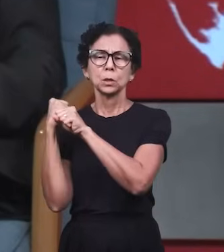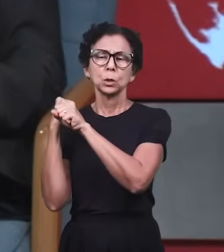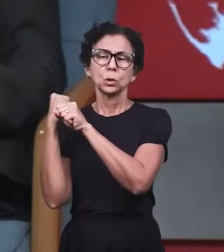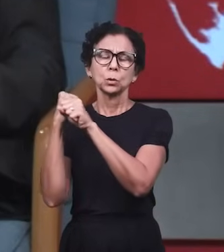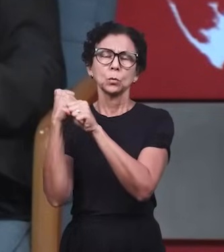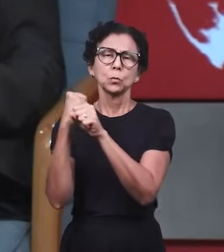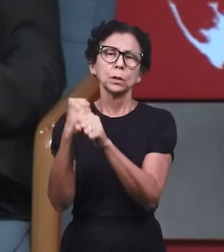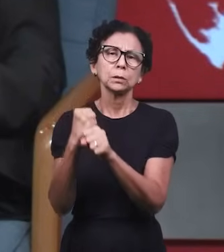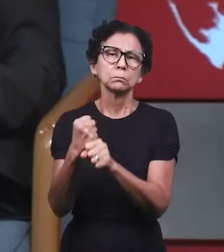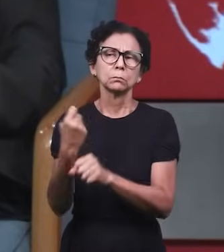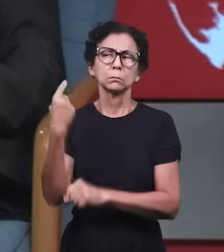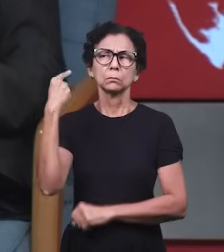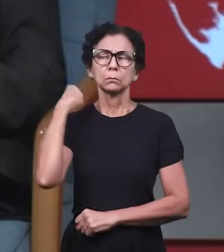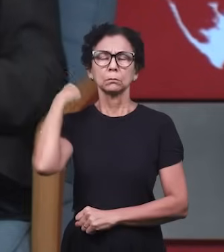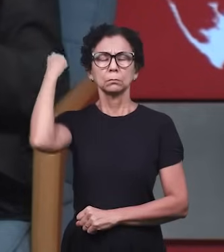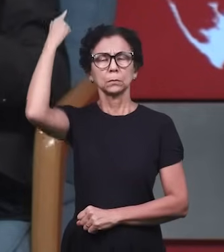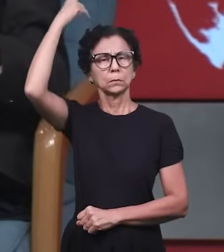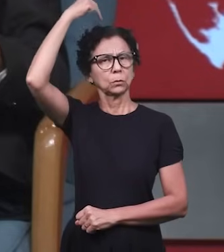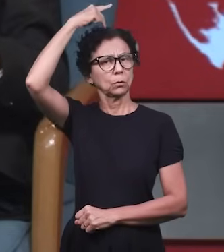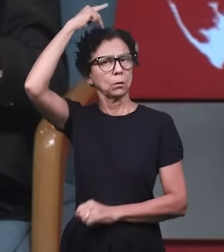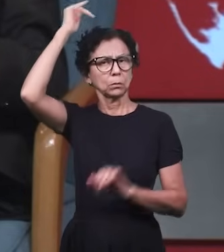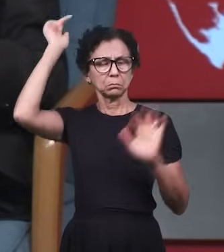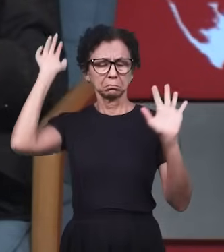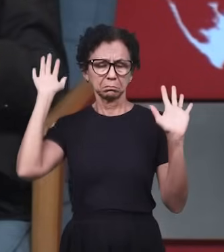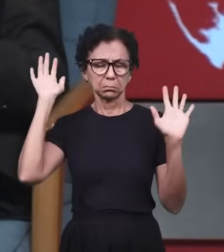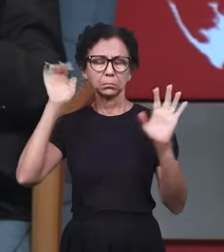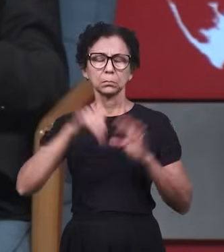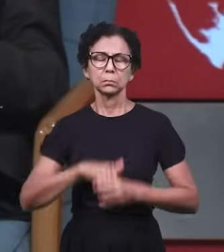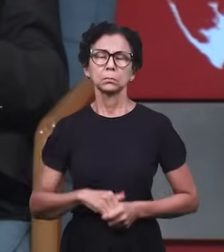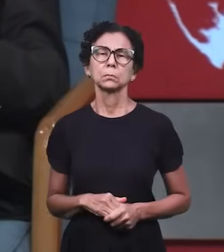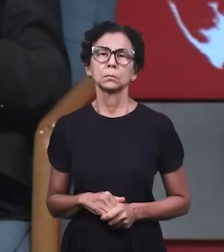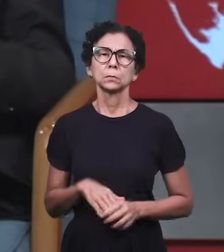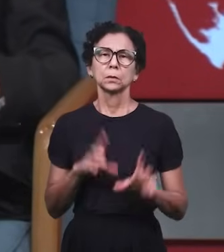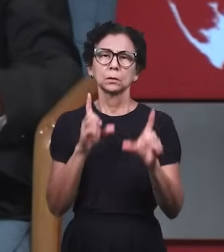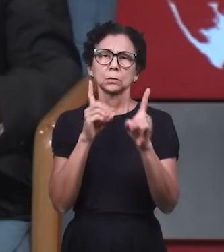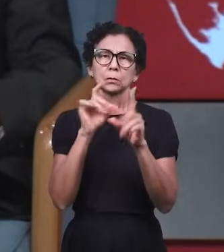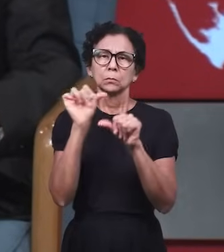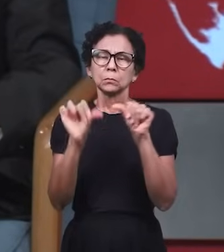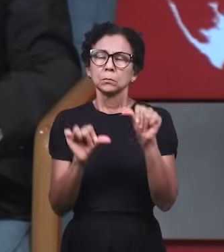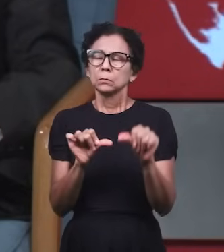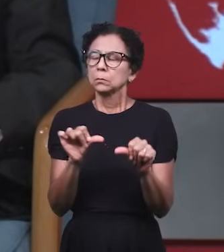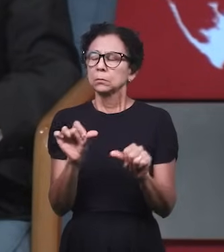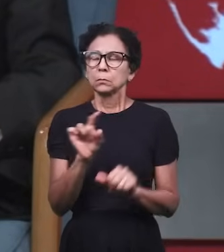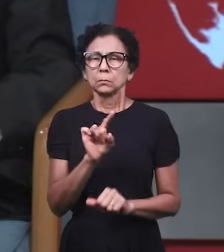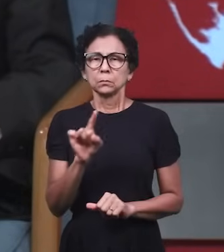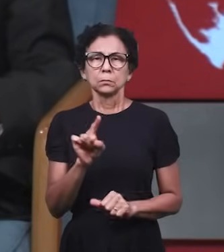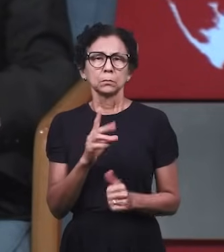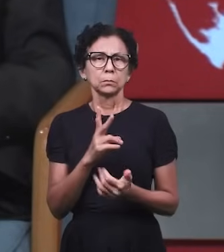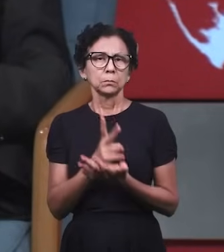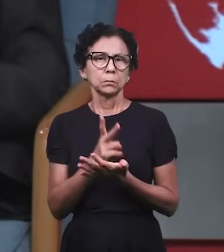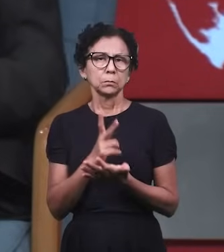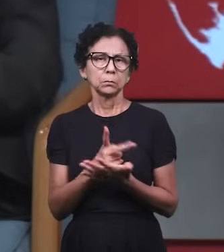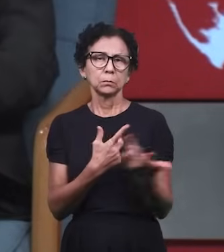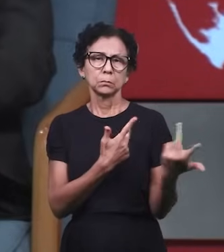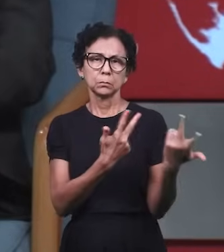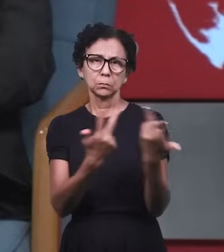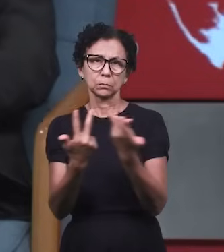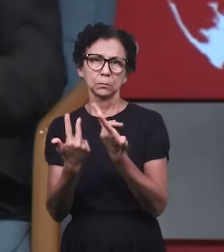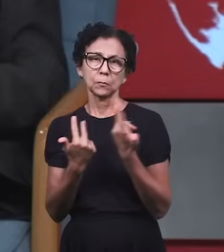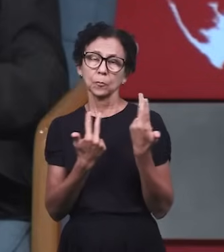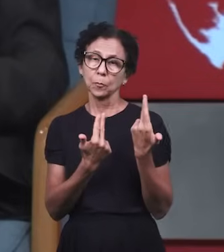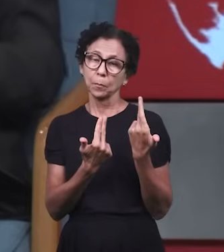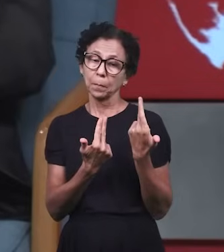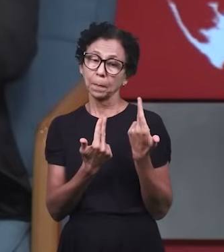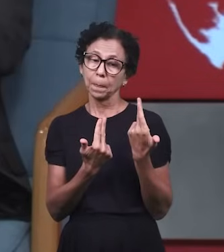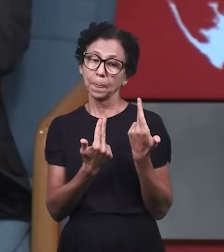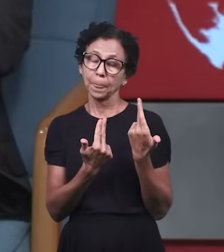anos, desde o Pentecostes. Isso não importa. A doutrina não mudou com isso, a doutrina é a mesma. Nós